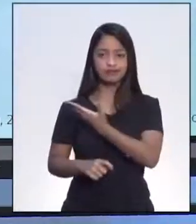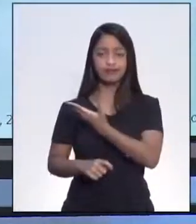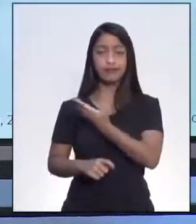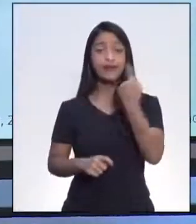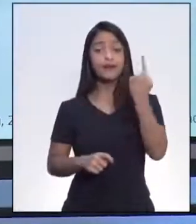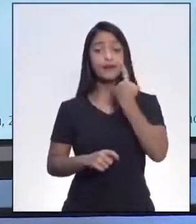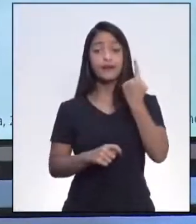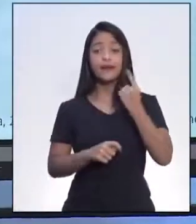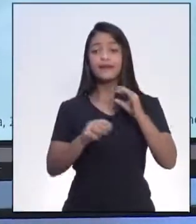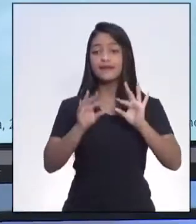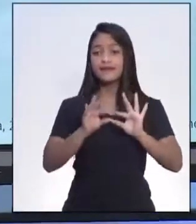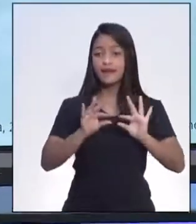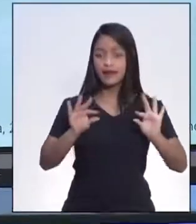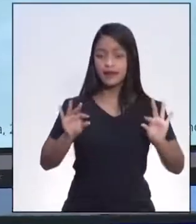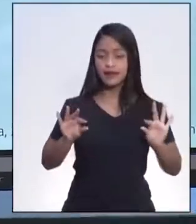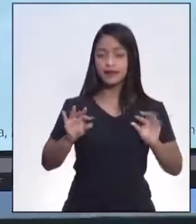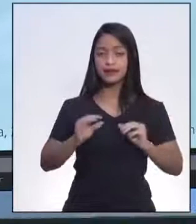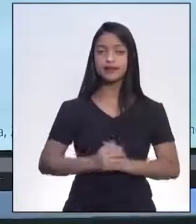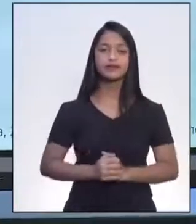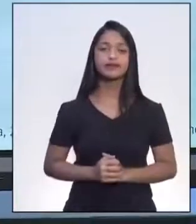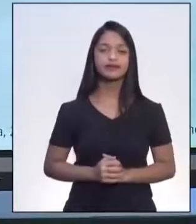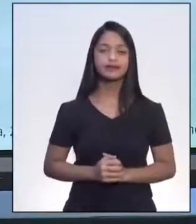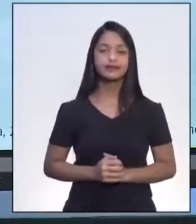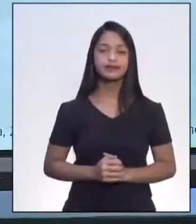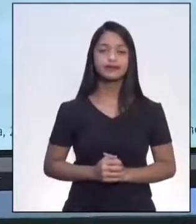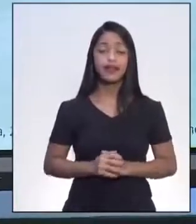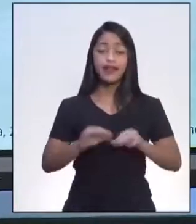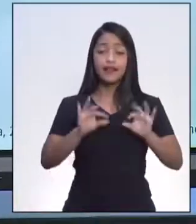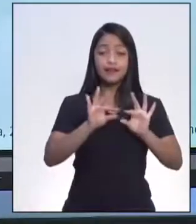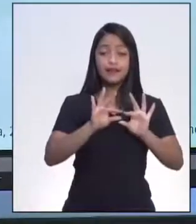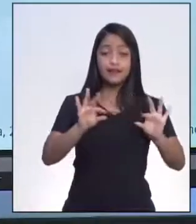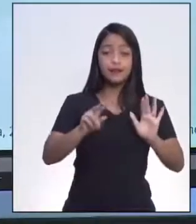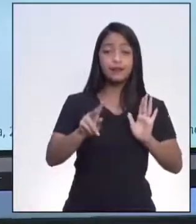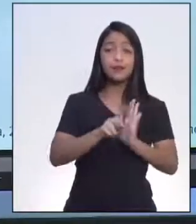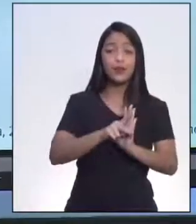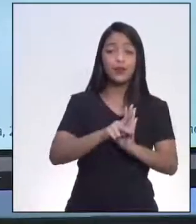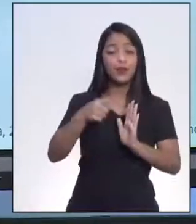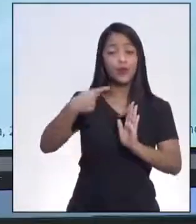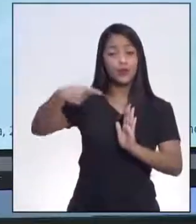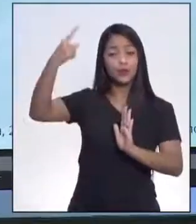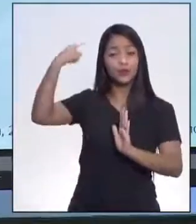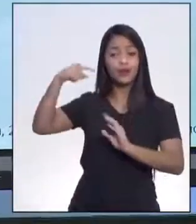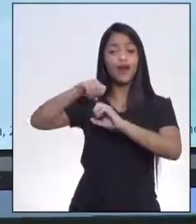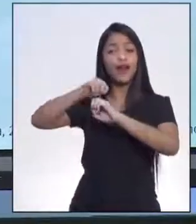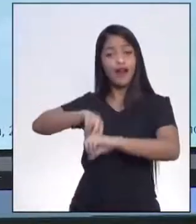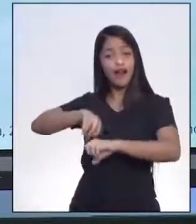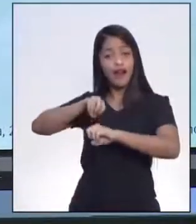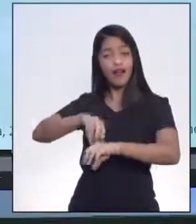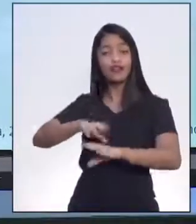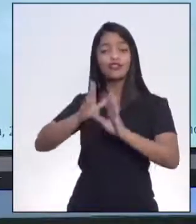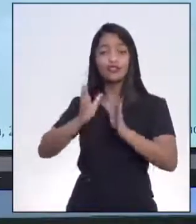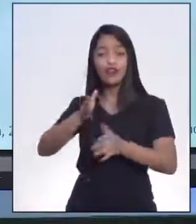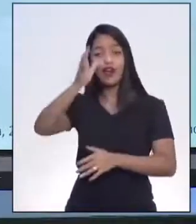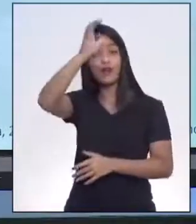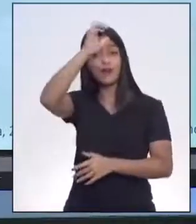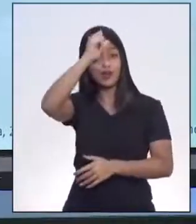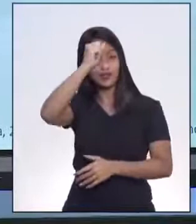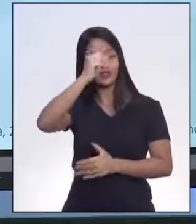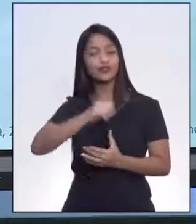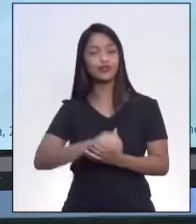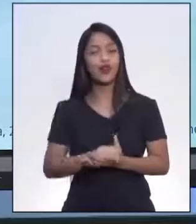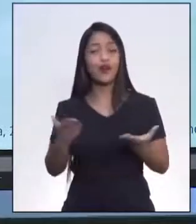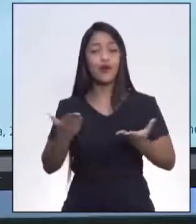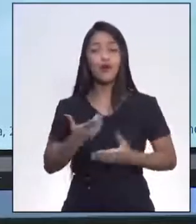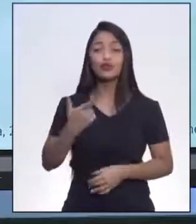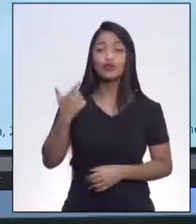E essa frase eu peguei da aula passada, tá? Só para a gente exemplificar e reforçar